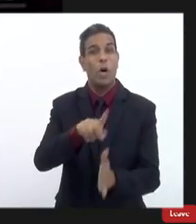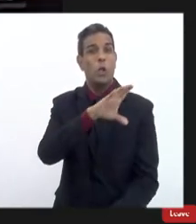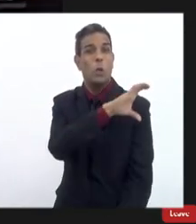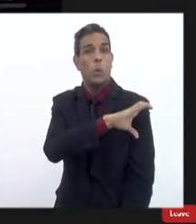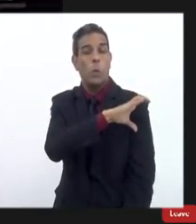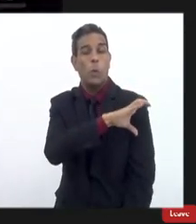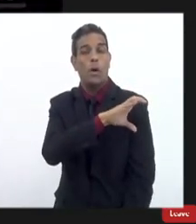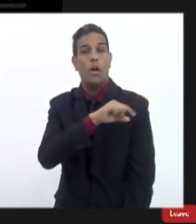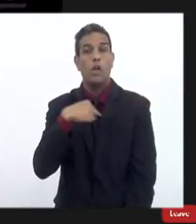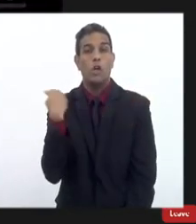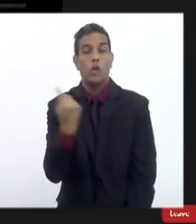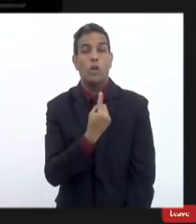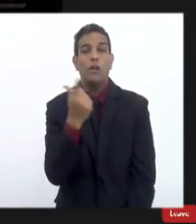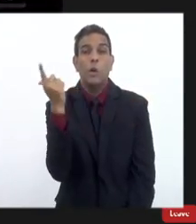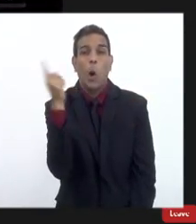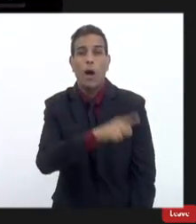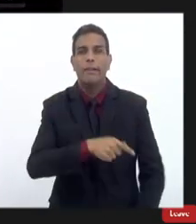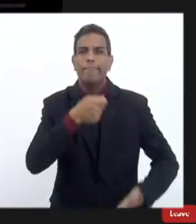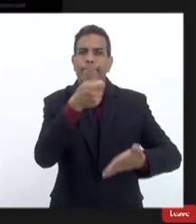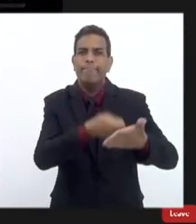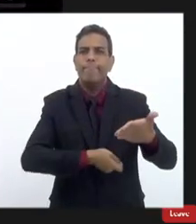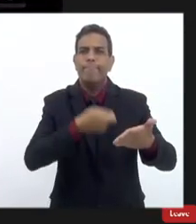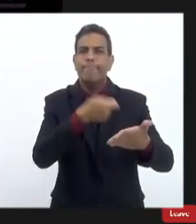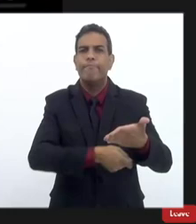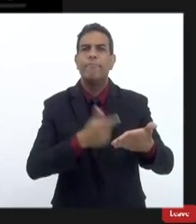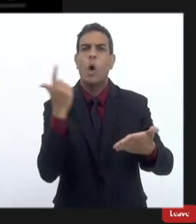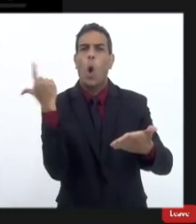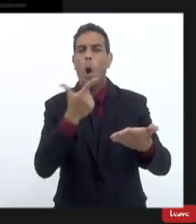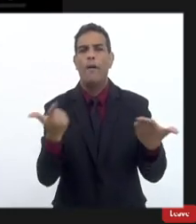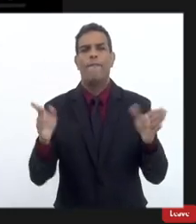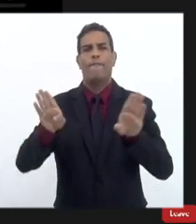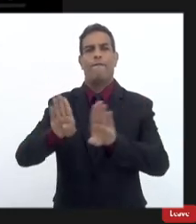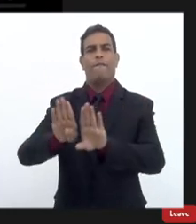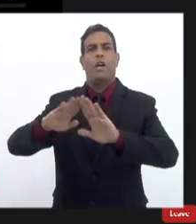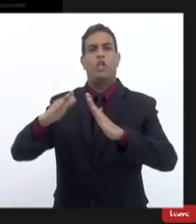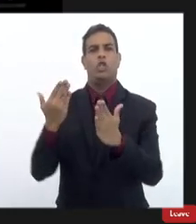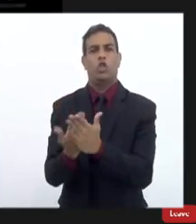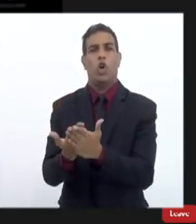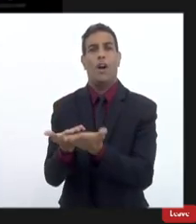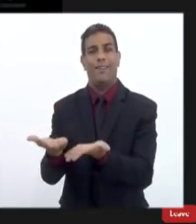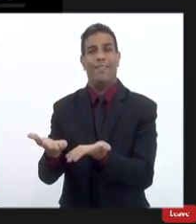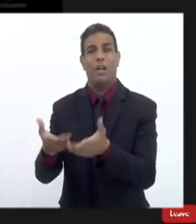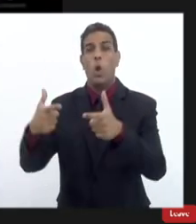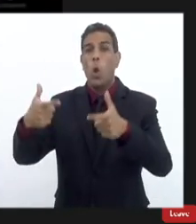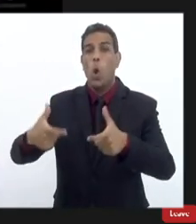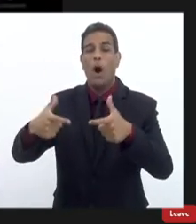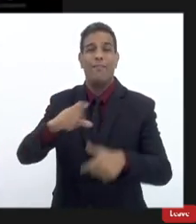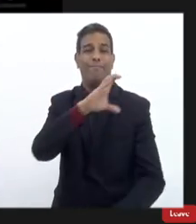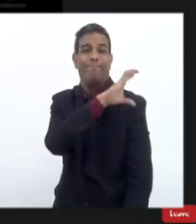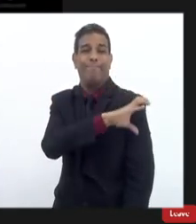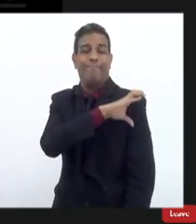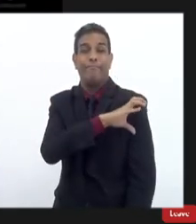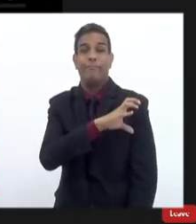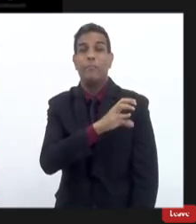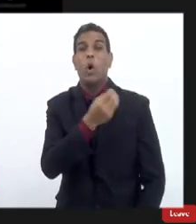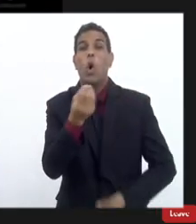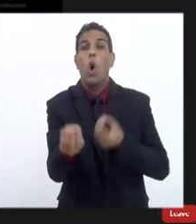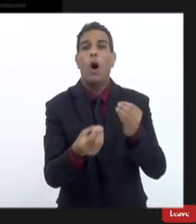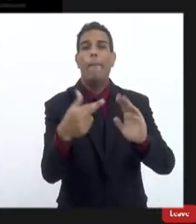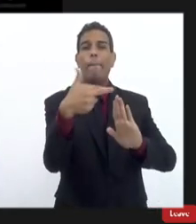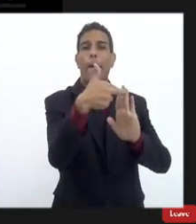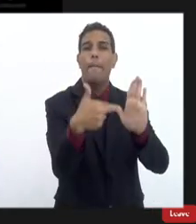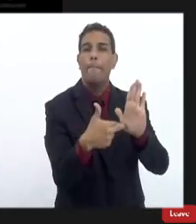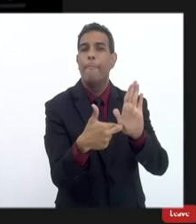gente conseguir fechar a escola. Então, é necessário que também a gente estabeleça quais são os critérios